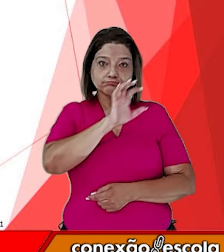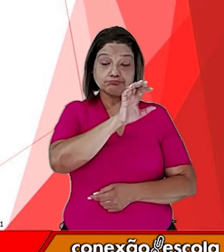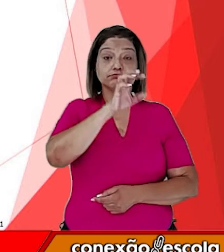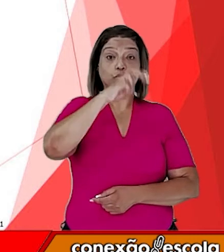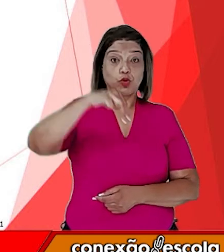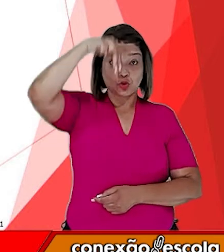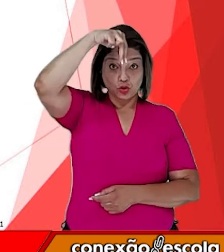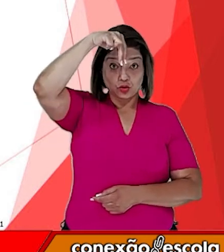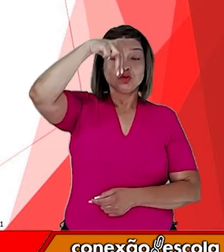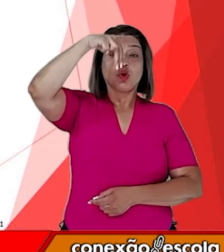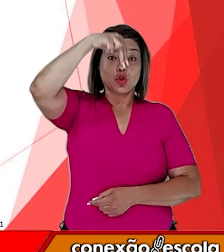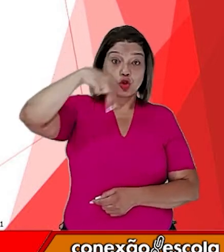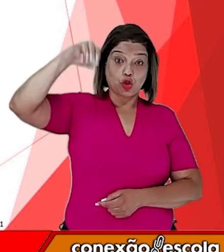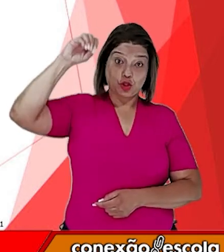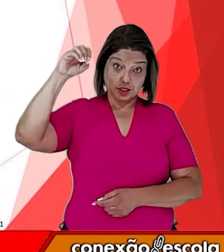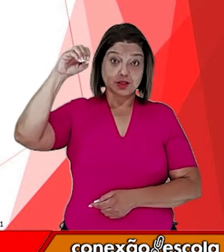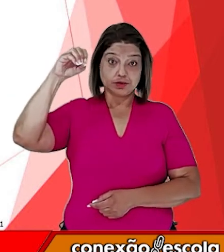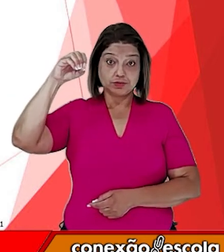Norte, Nordeste,